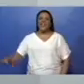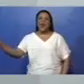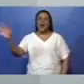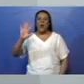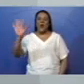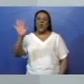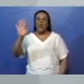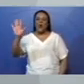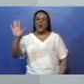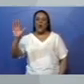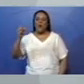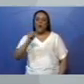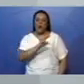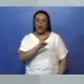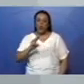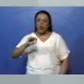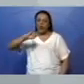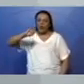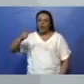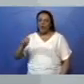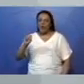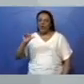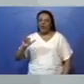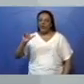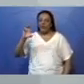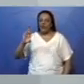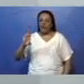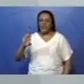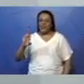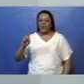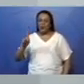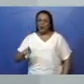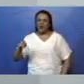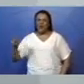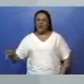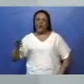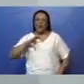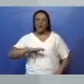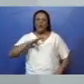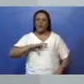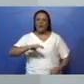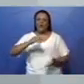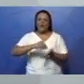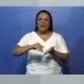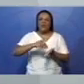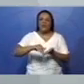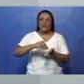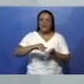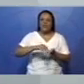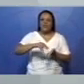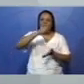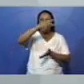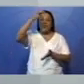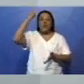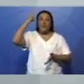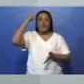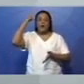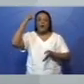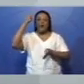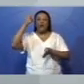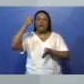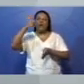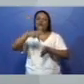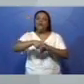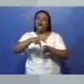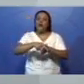Olá, meu nome é Joyce, eu sou professora de língua portuguesa da Secretaria Municipal de Educação de Barretos. Seja bem-vindo